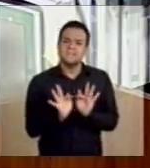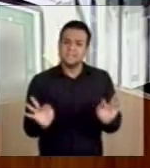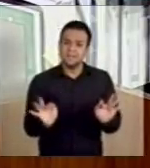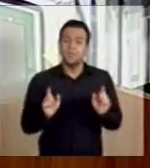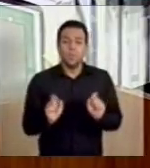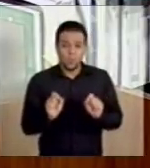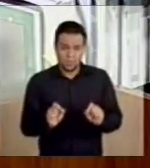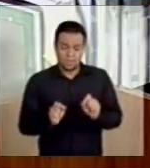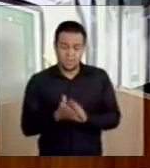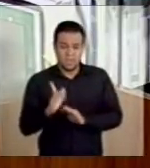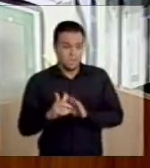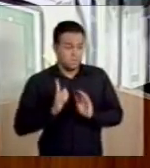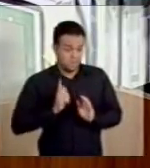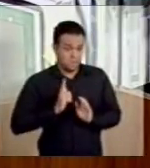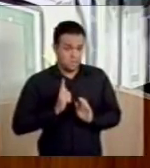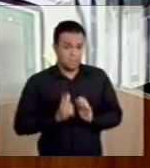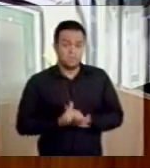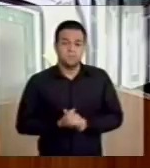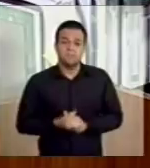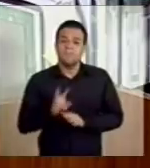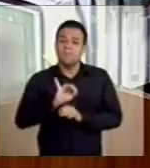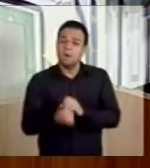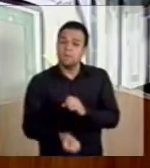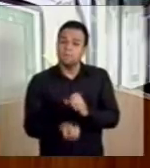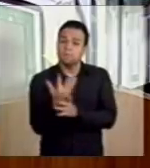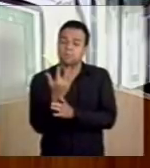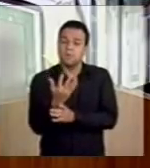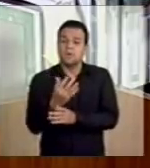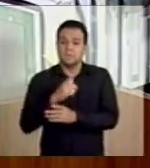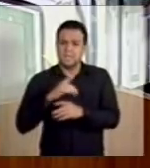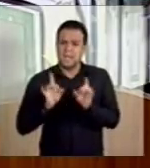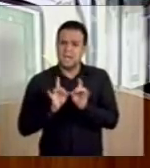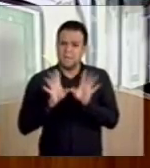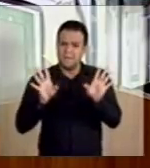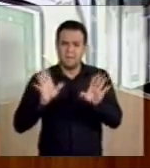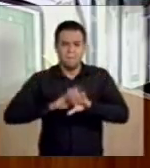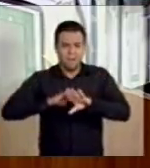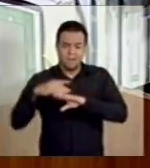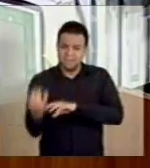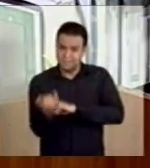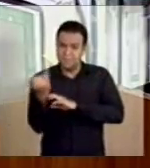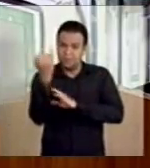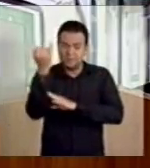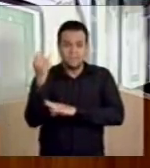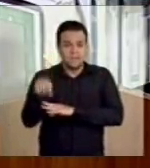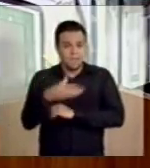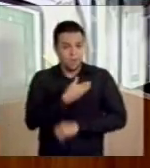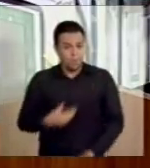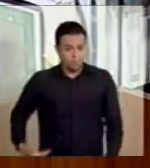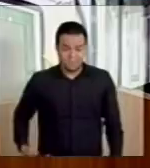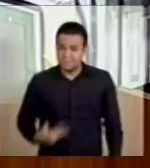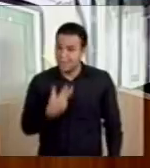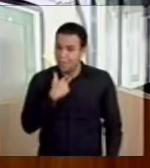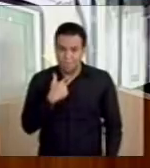o reconhecimento que emerge do quadro das liberdades fundamentais de que o Estado não